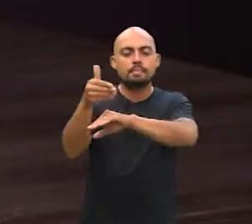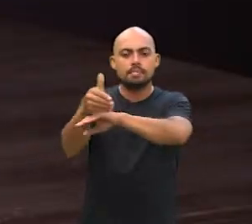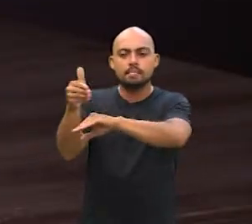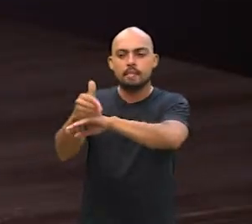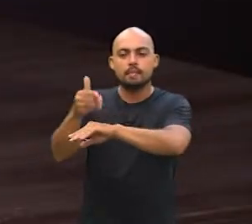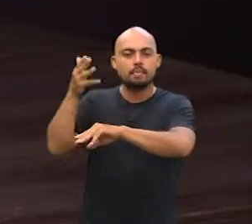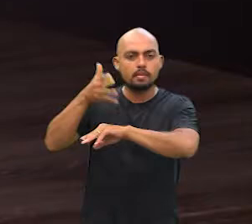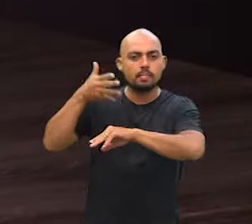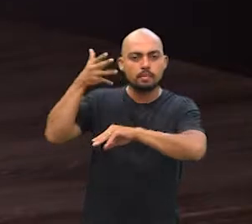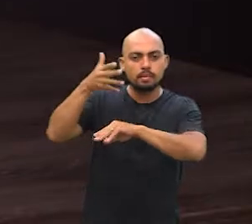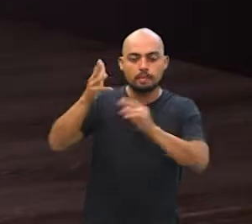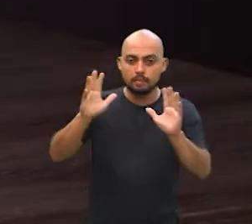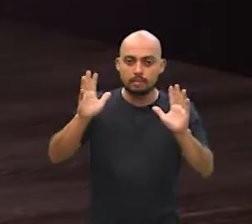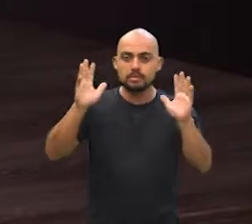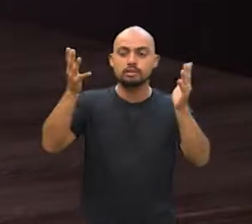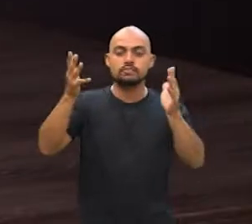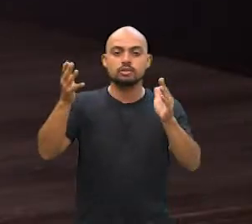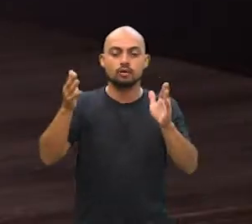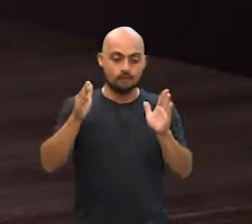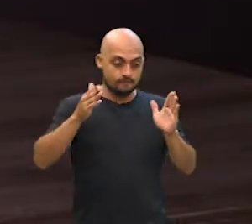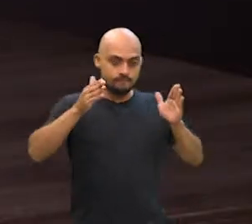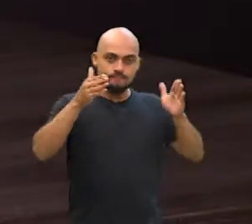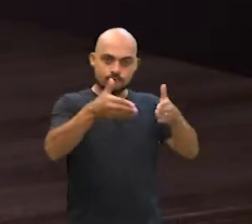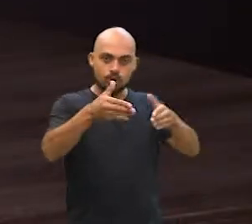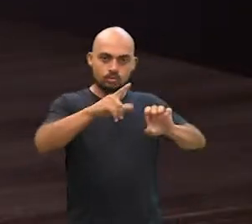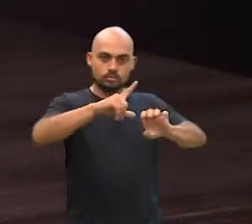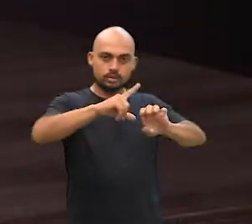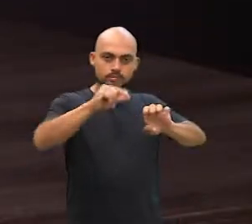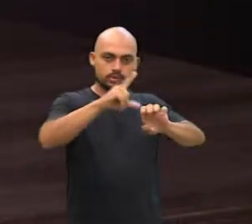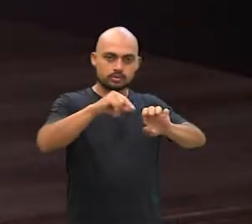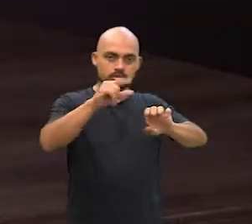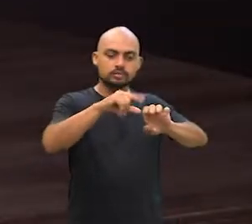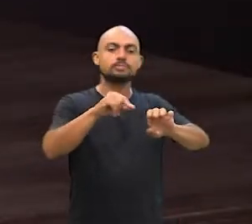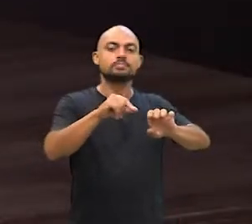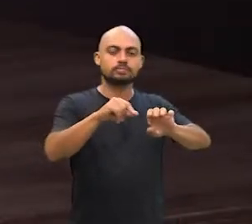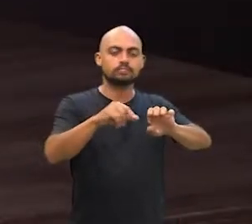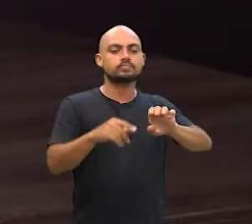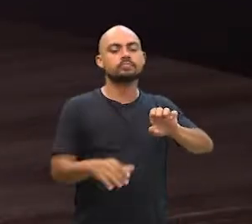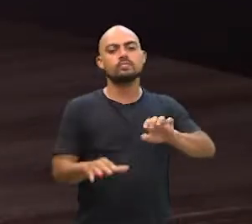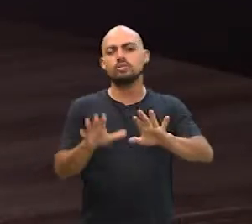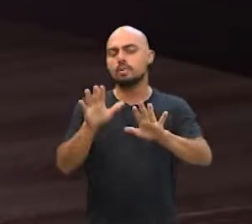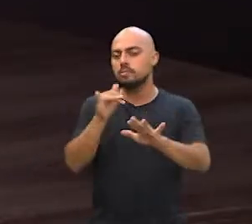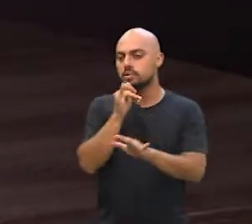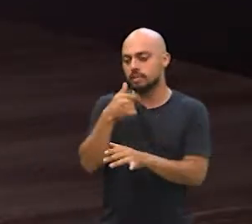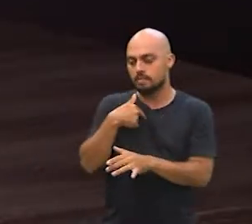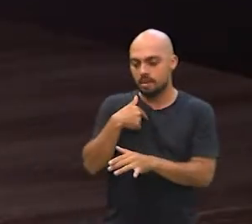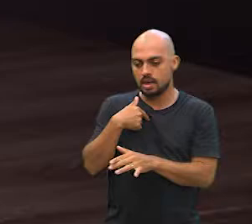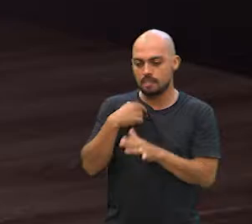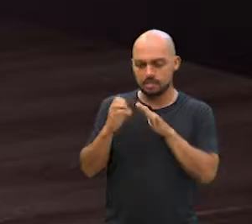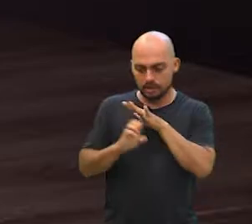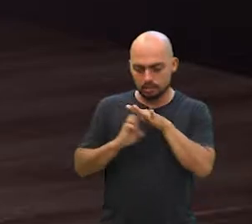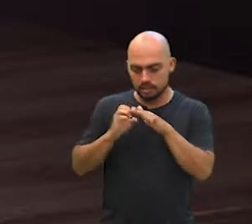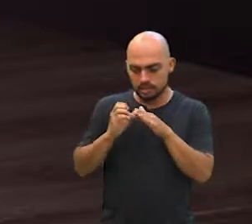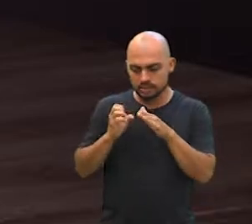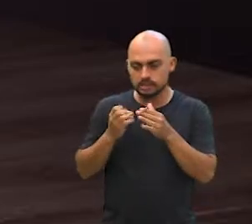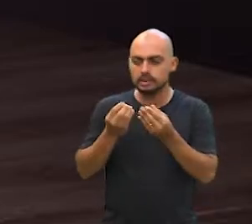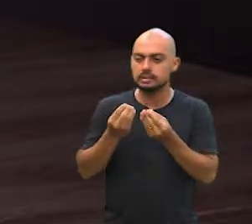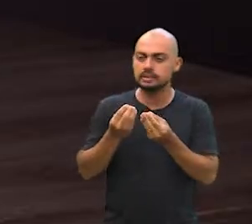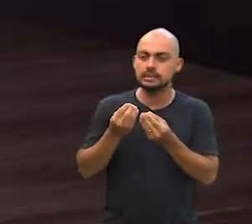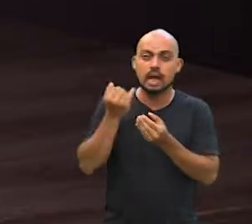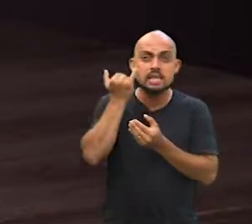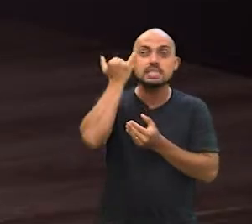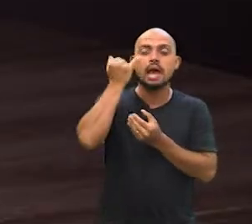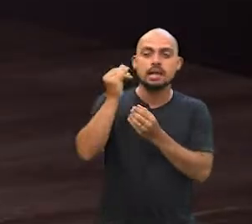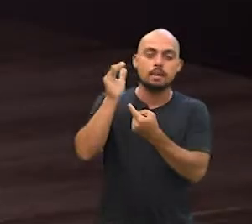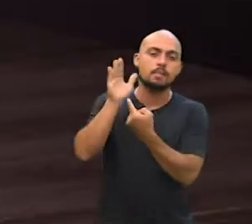desses eventos voltados ao empreendedorismo, em que você coloca a sua empresa ali, a sua ideia, e a partir